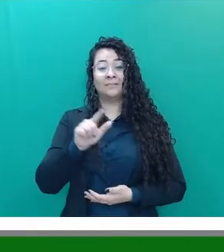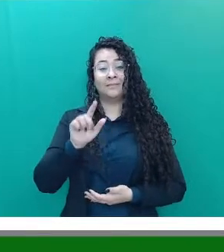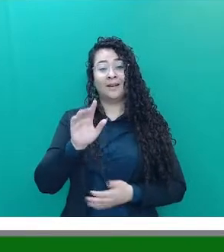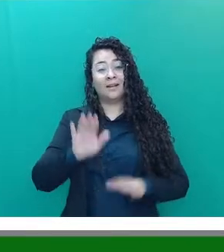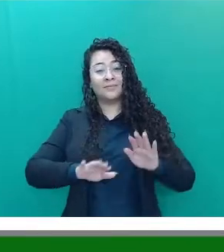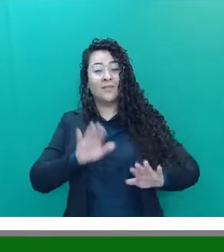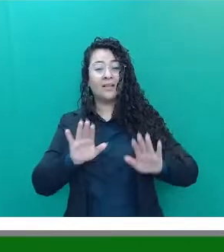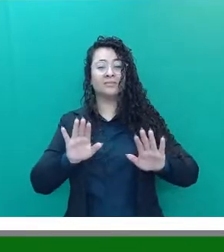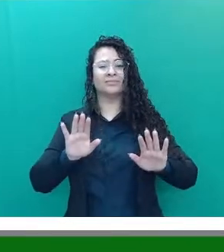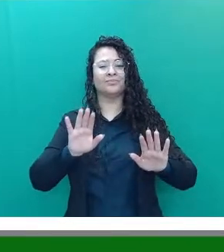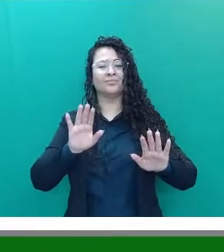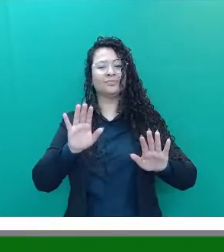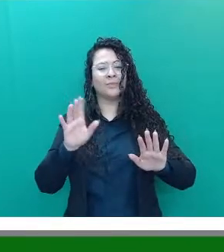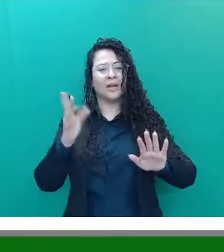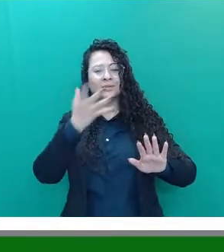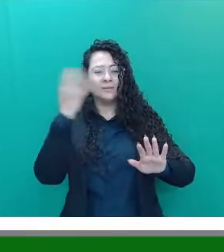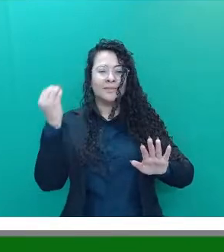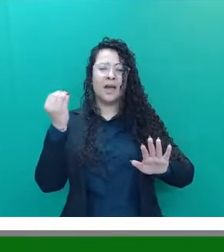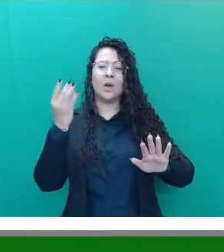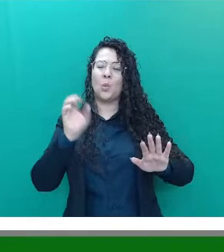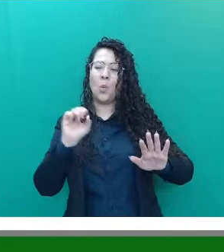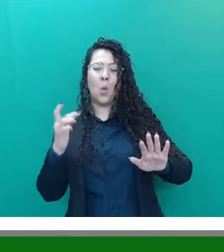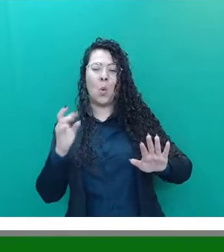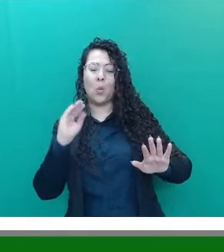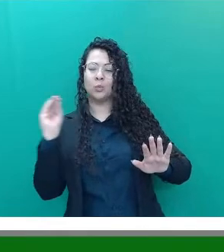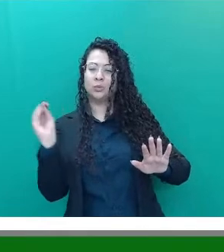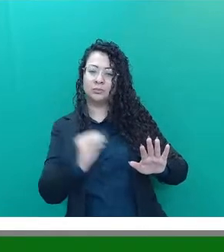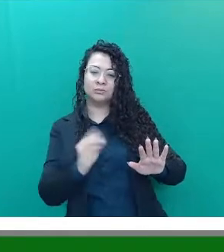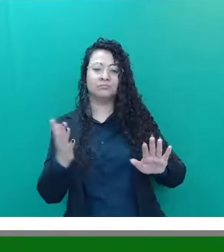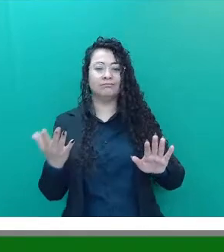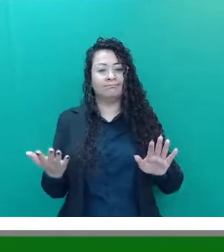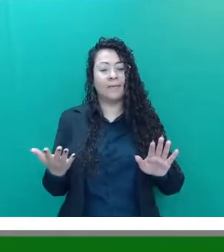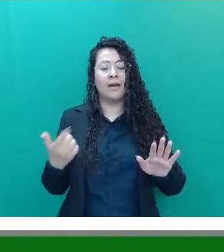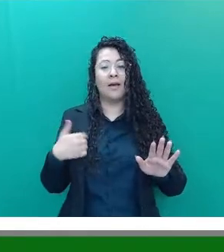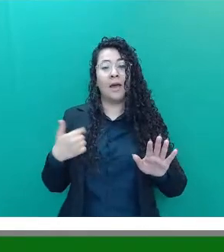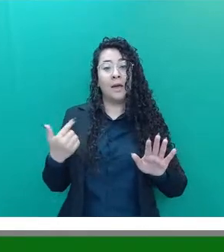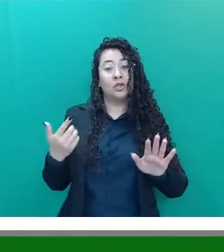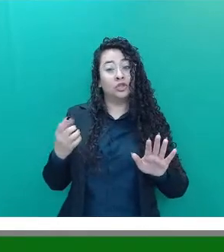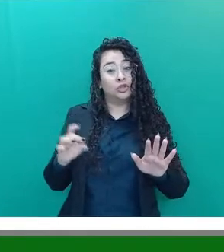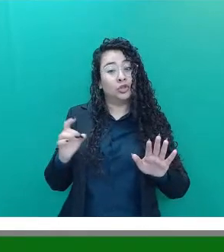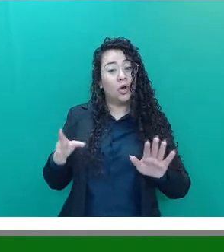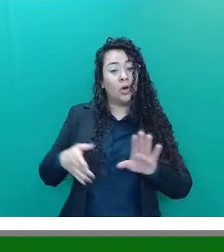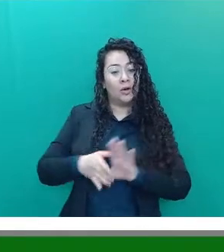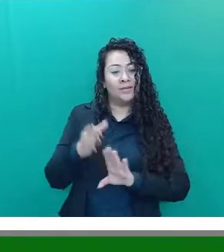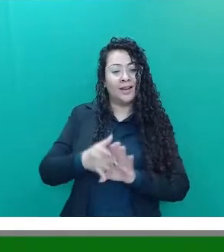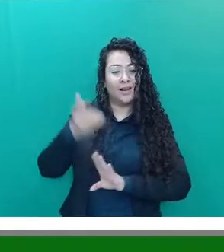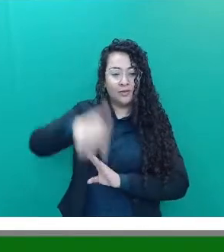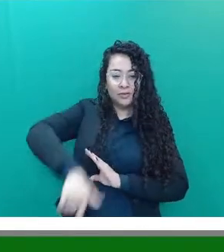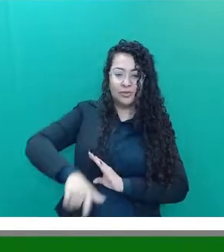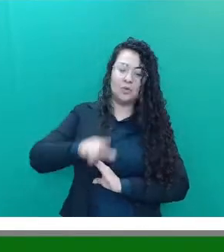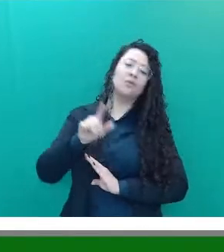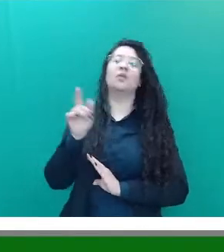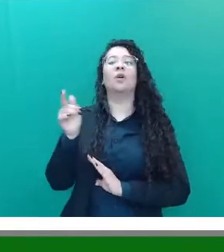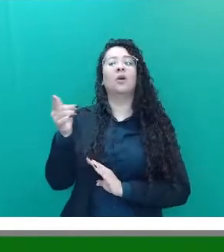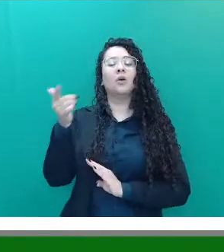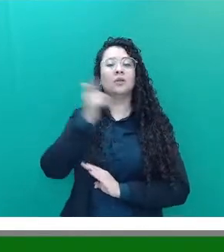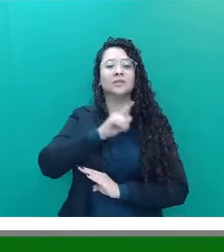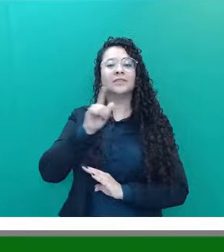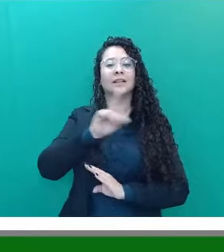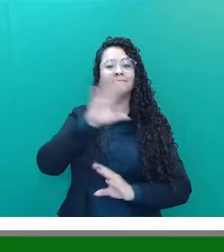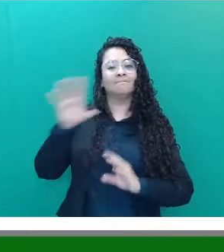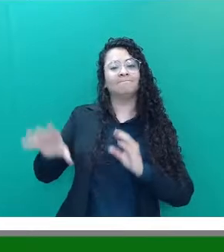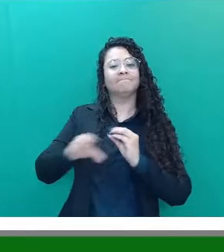da final, né, de ajustes do texto para entrega, talvez você possa comentar. Eu acho